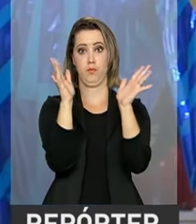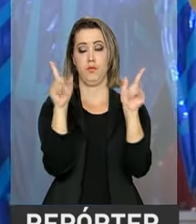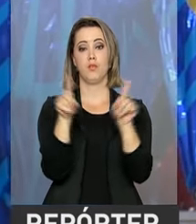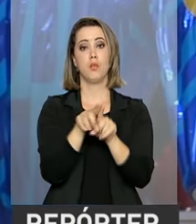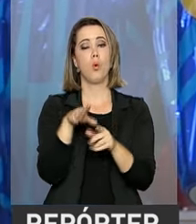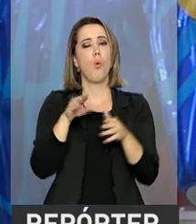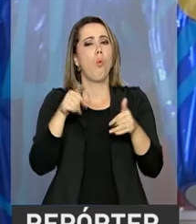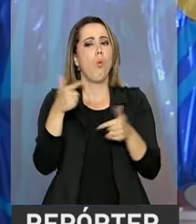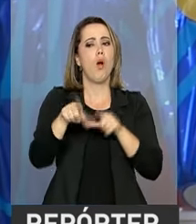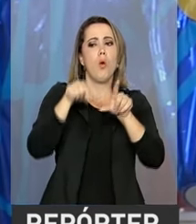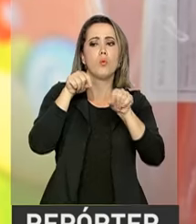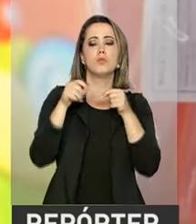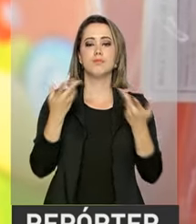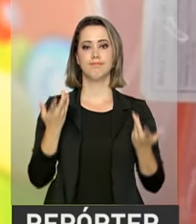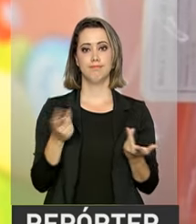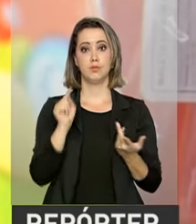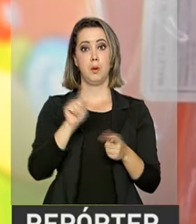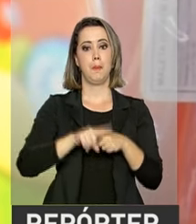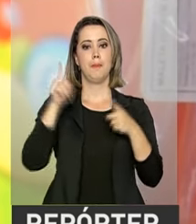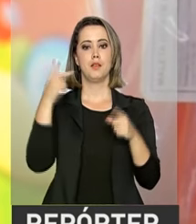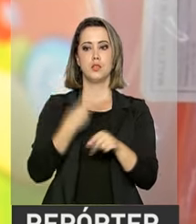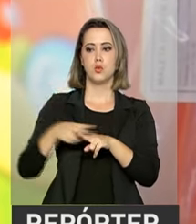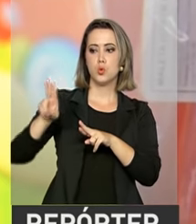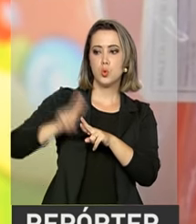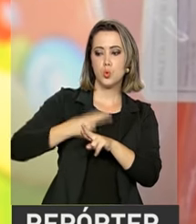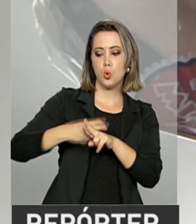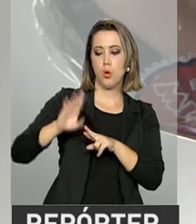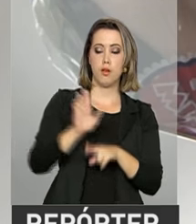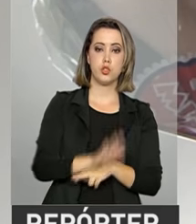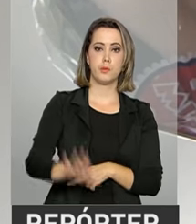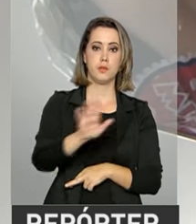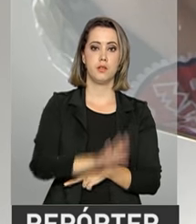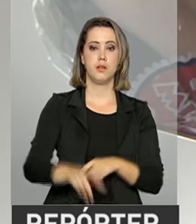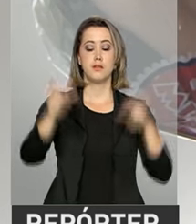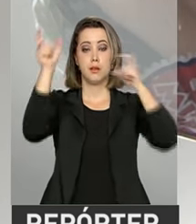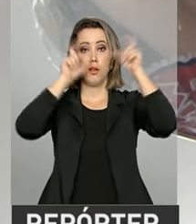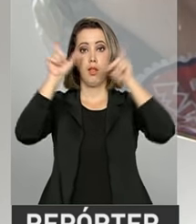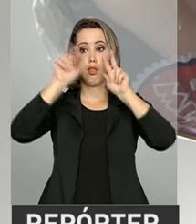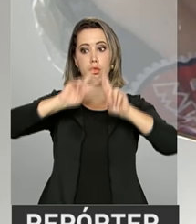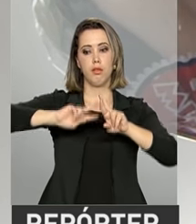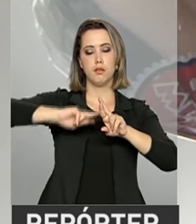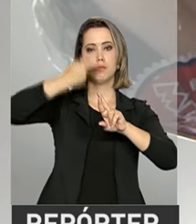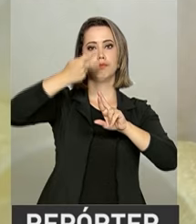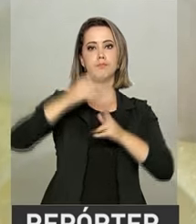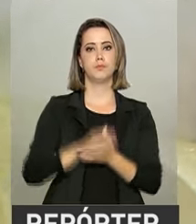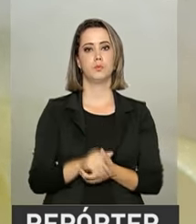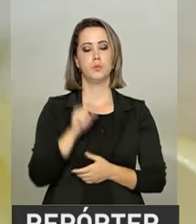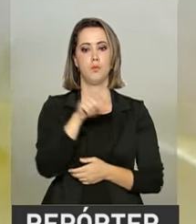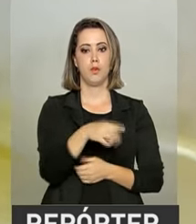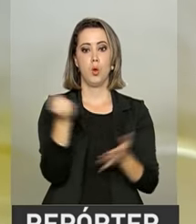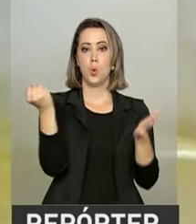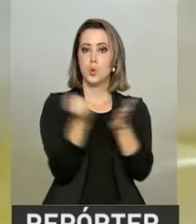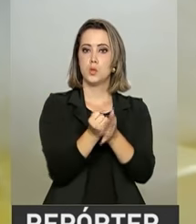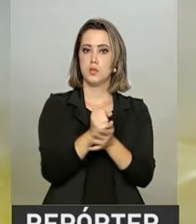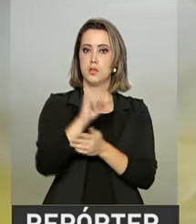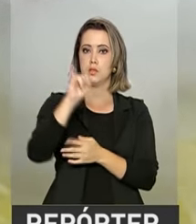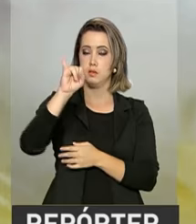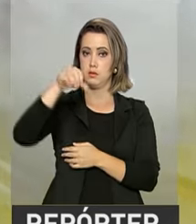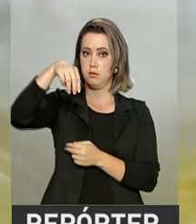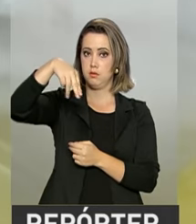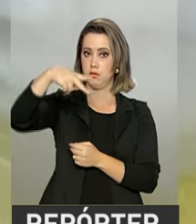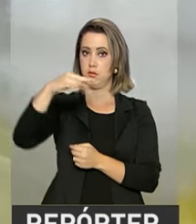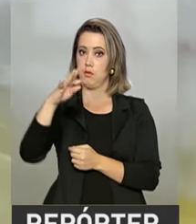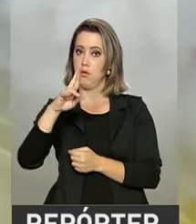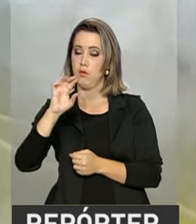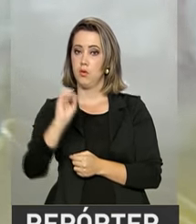escolher qual levar para casa. Mas se o chocolate for para crianças, a atenção deve ser redobrada. O selo do Inmetro é obrigatório